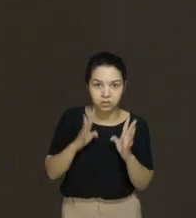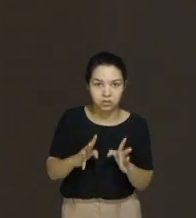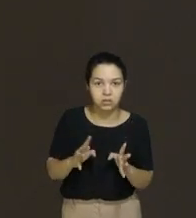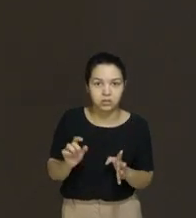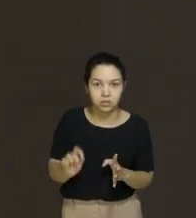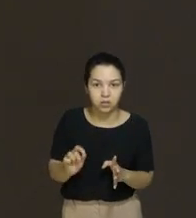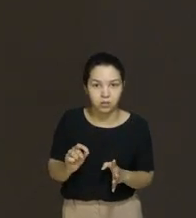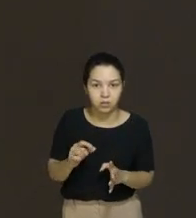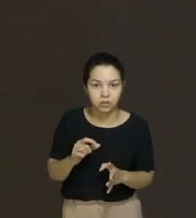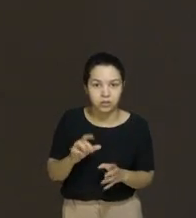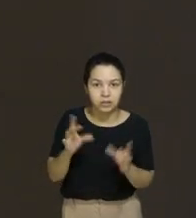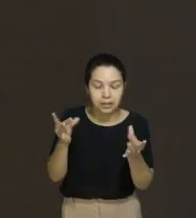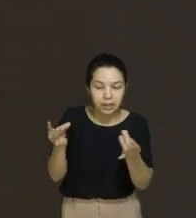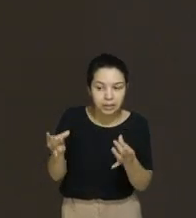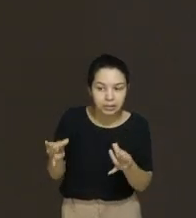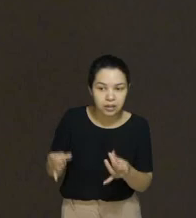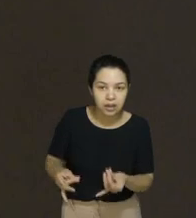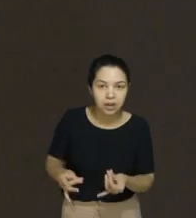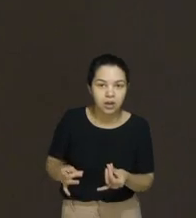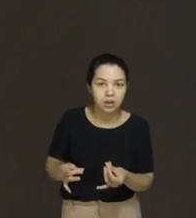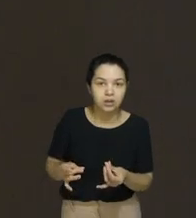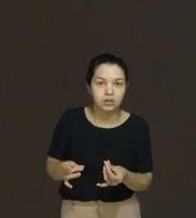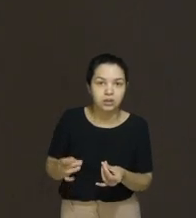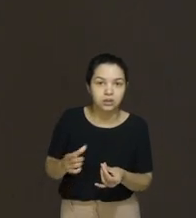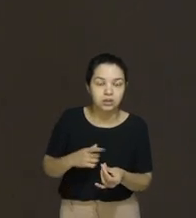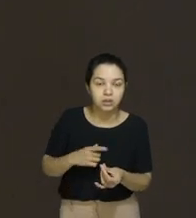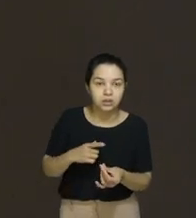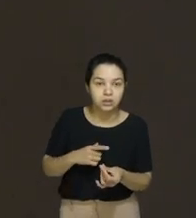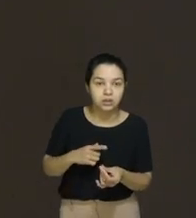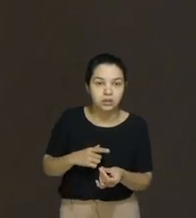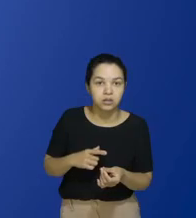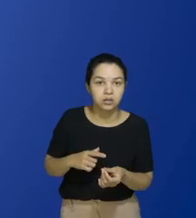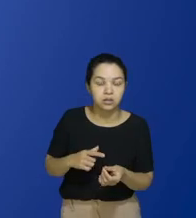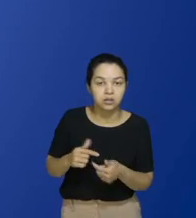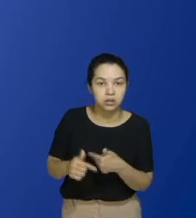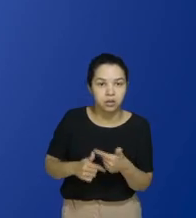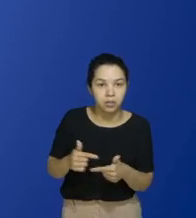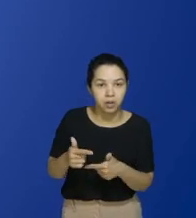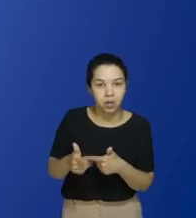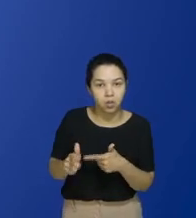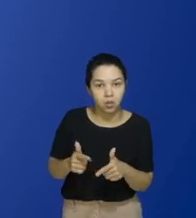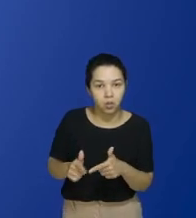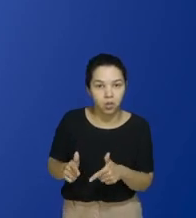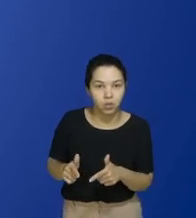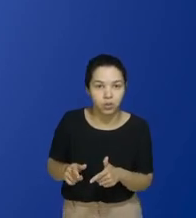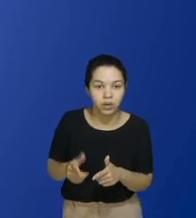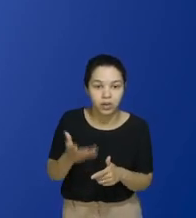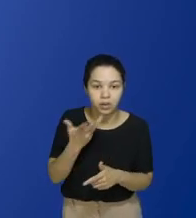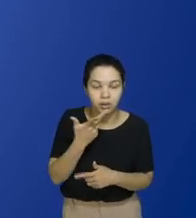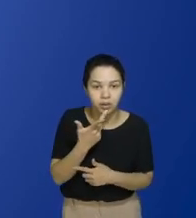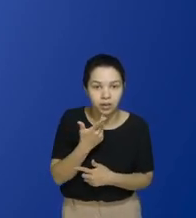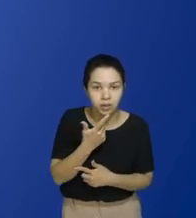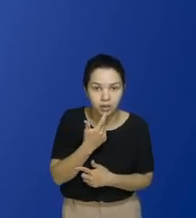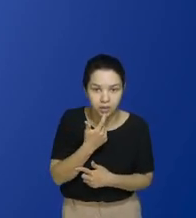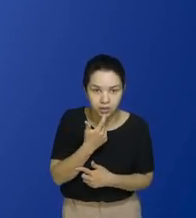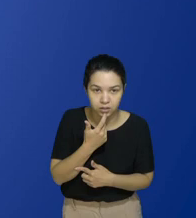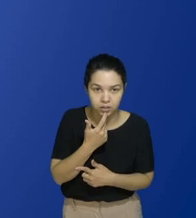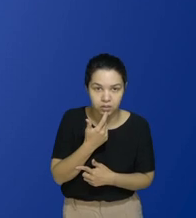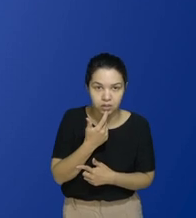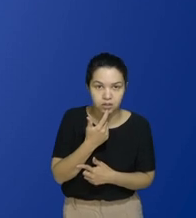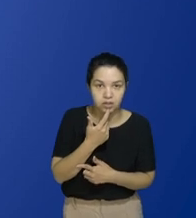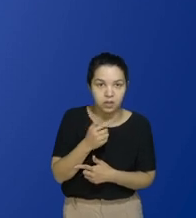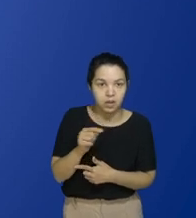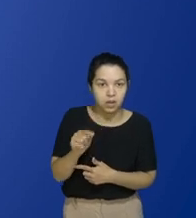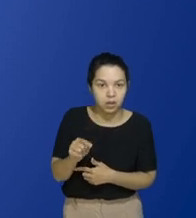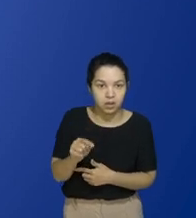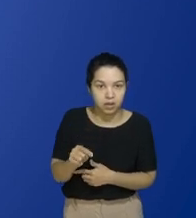atenção em detalhes e comete descuidos na atividade escolar e trabalho e outro. É aquelas crianças que erram muito em prova. Elas